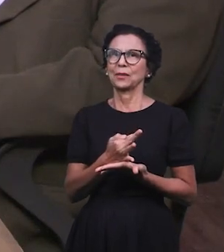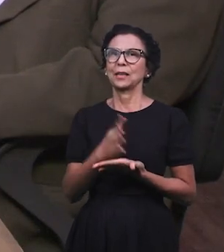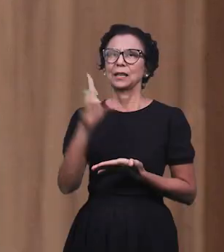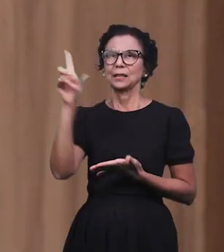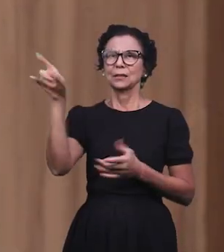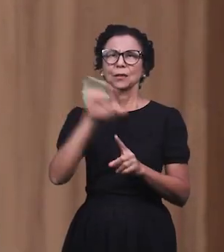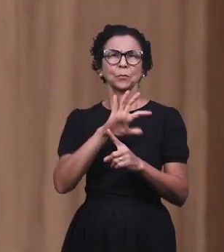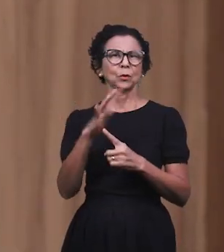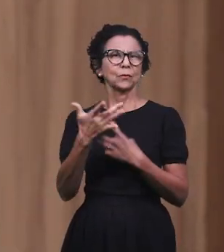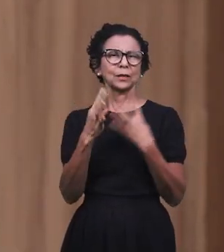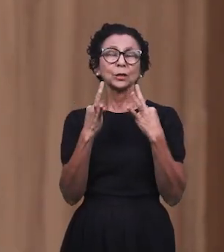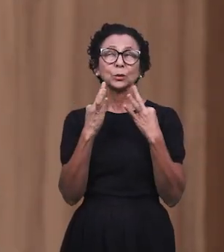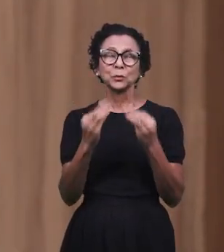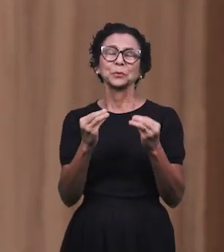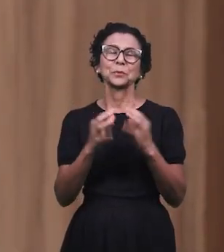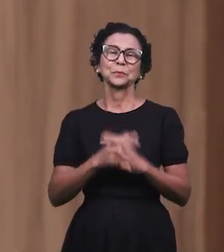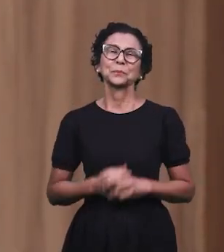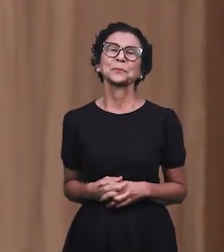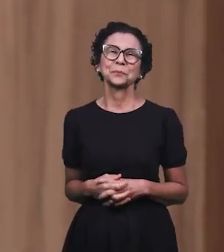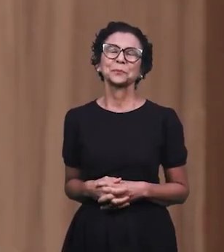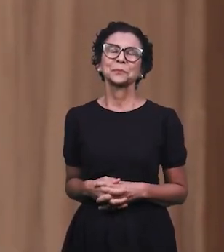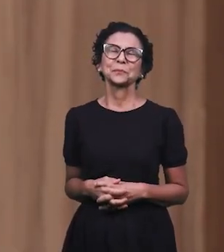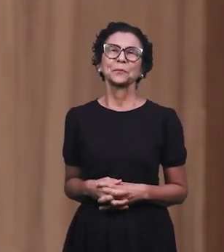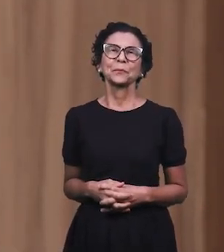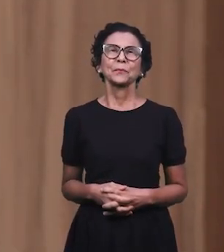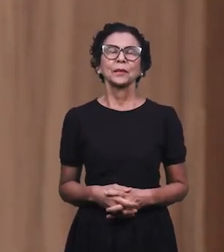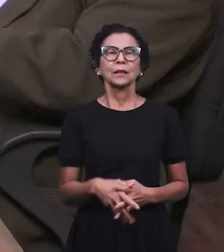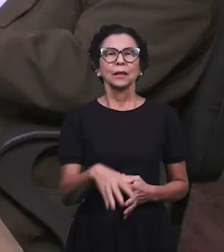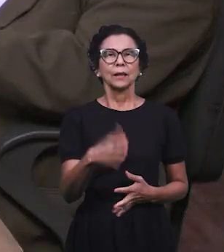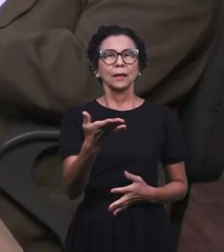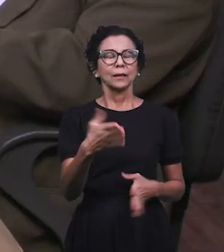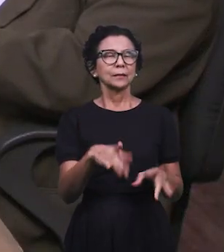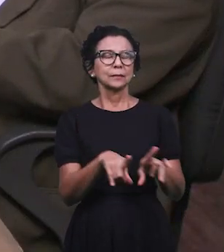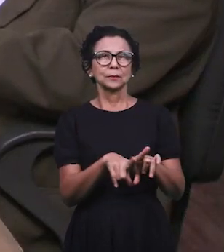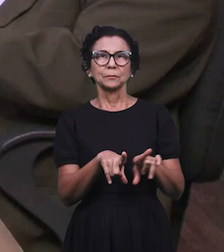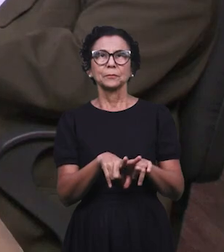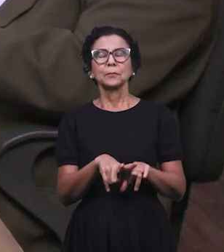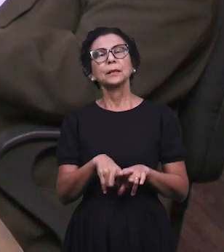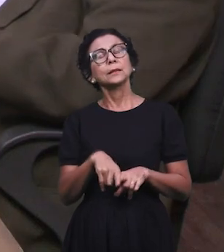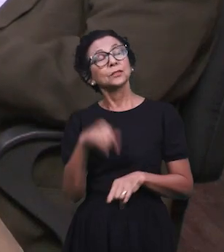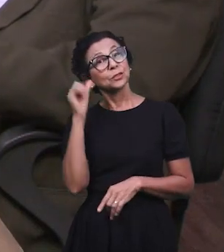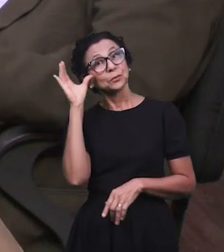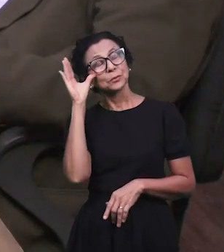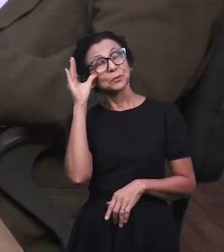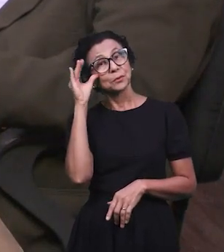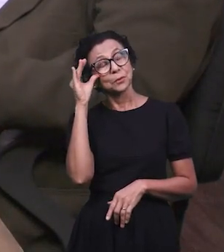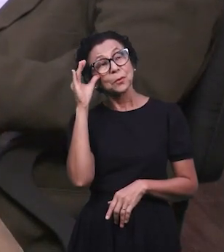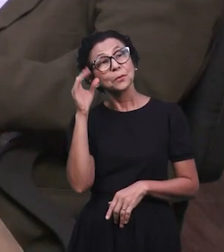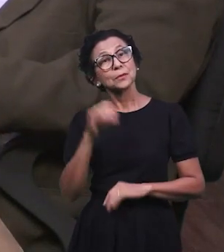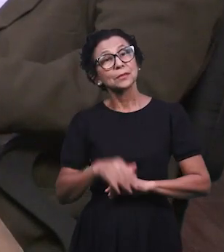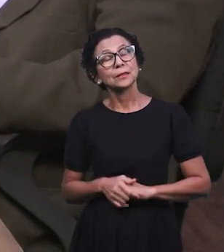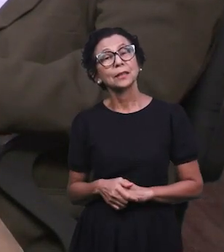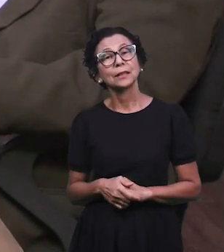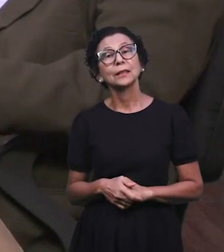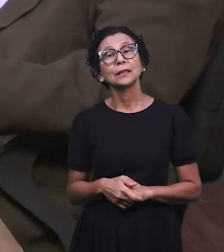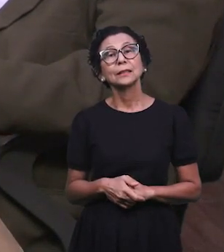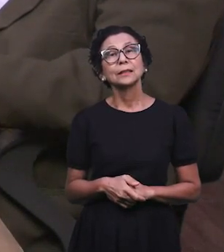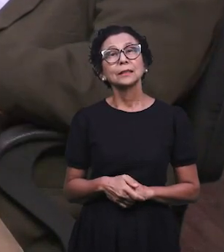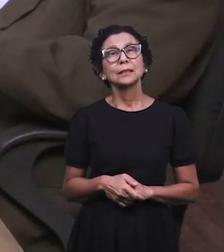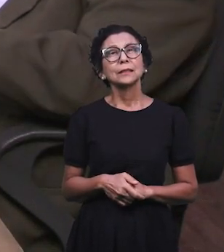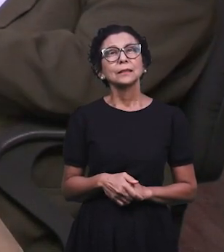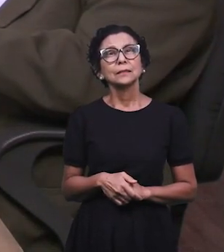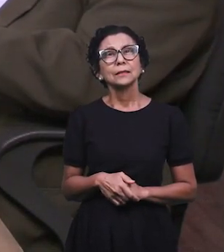é caminhar, que Deus tem tudo preparado para nós. Amém. Bem, Só um aspecto que eu acho Sim. muito curioso a gente